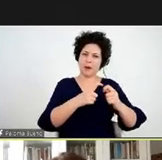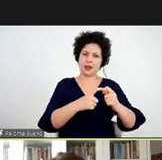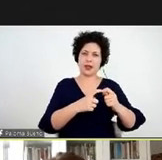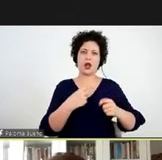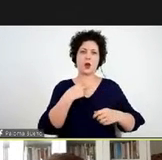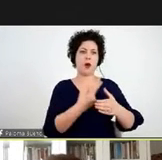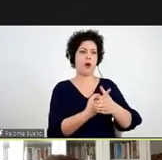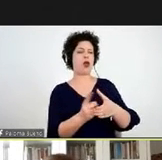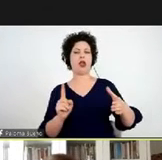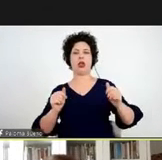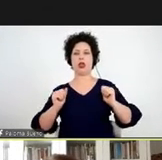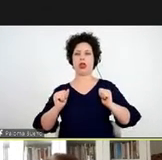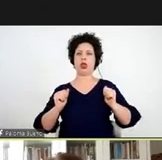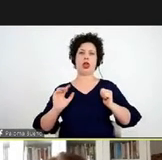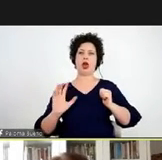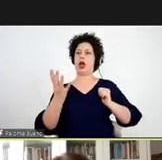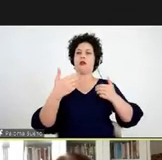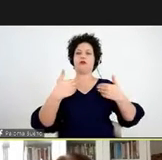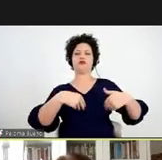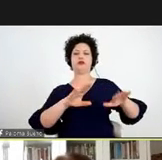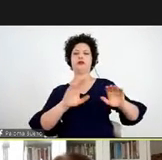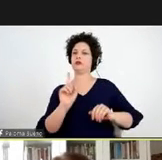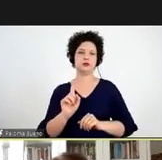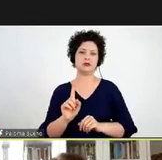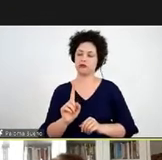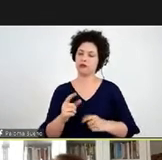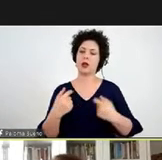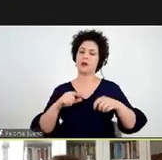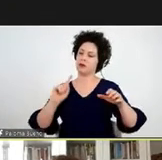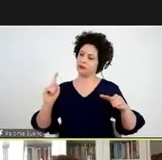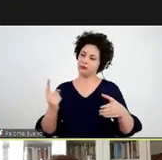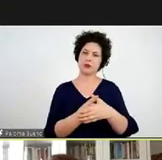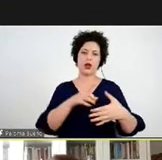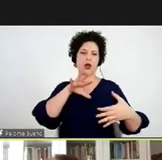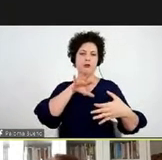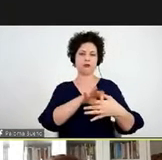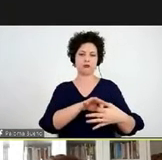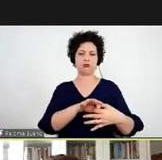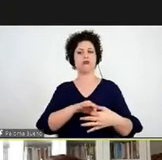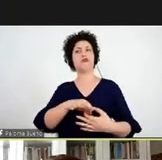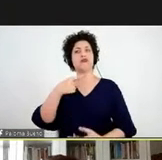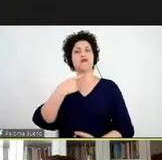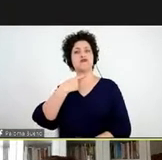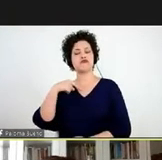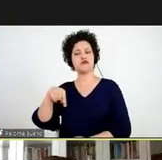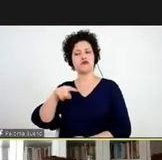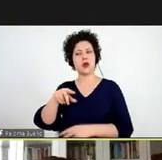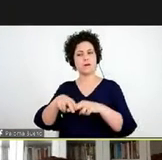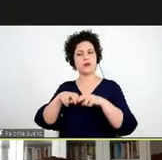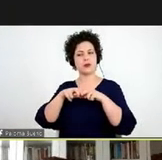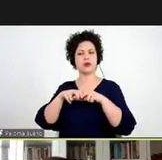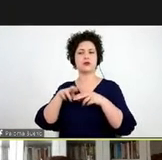às coisas que estão acontecendo. Então, a gente tinha sempre esse desejo.